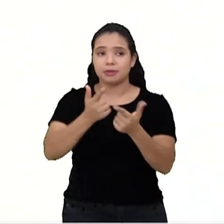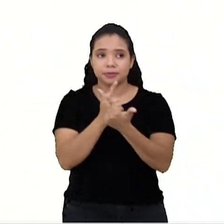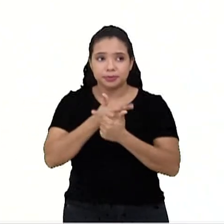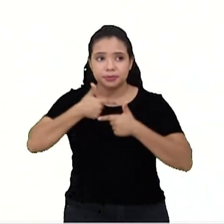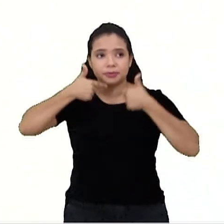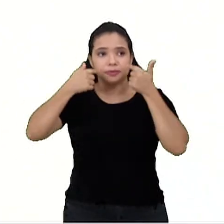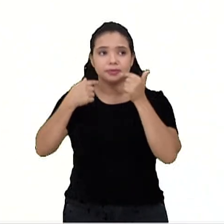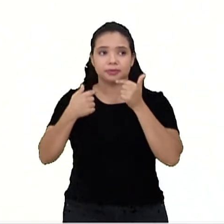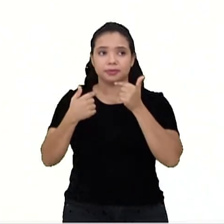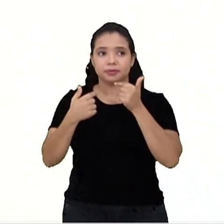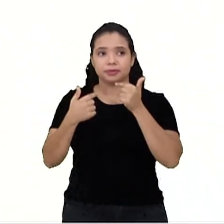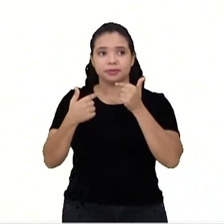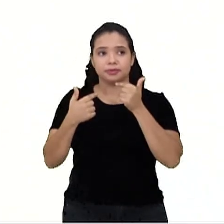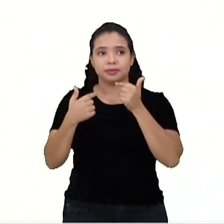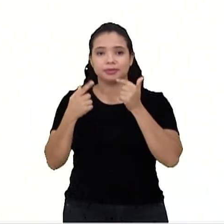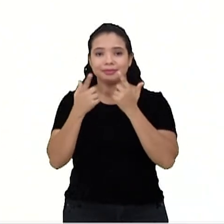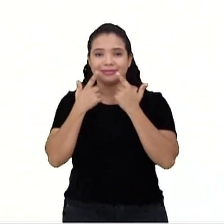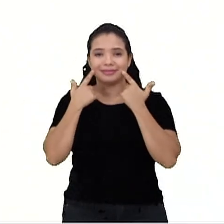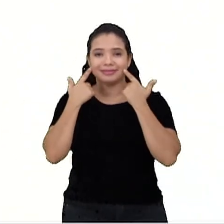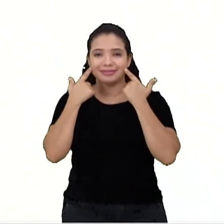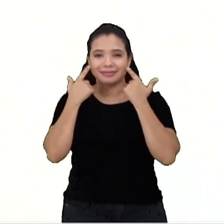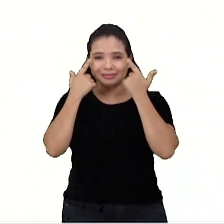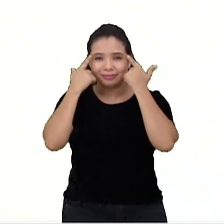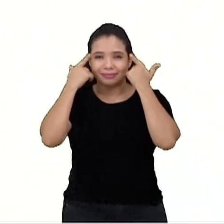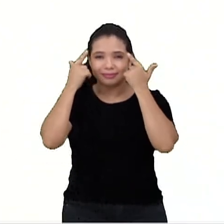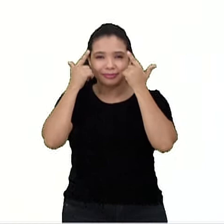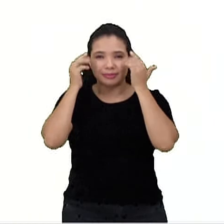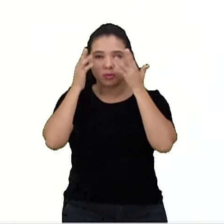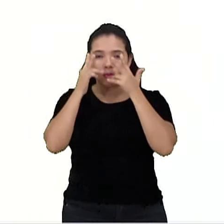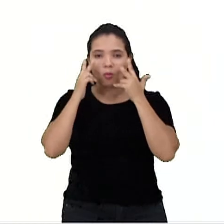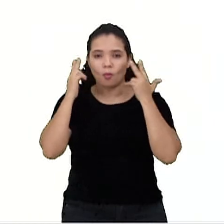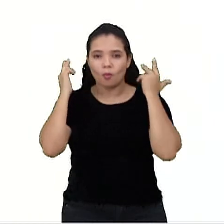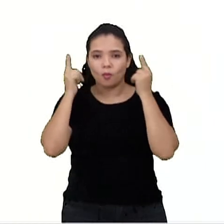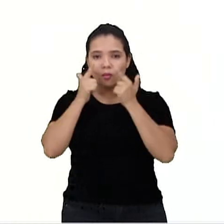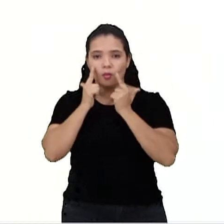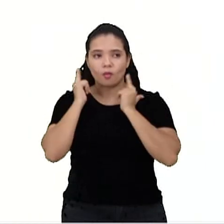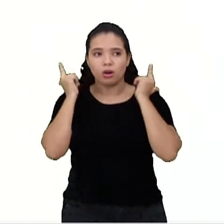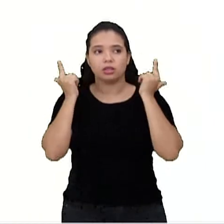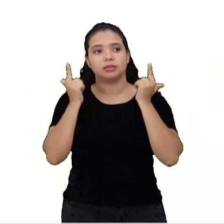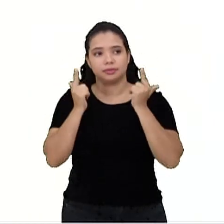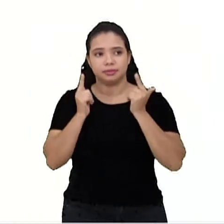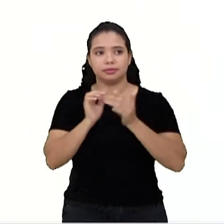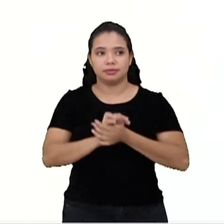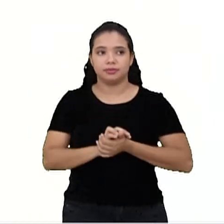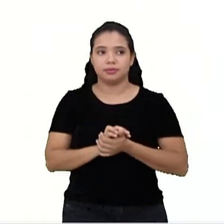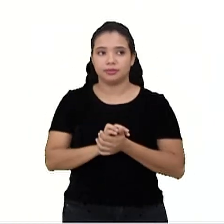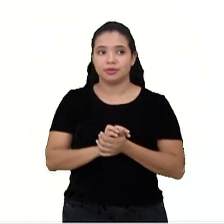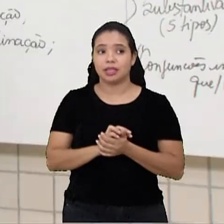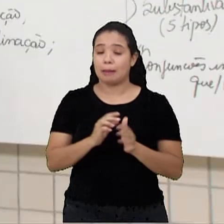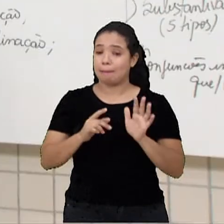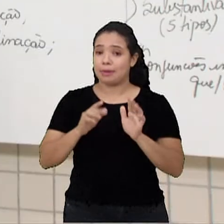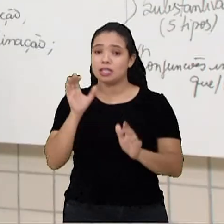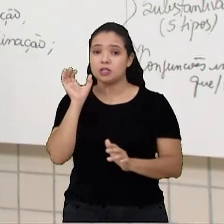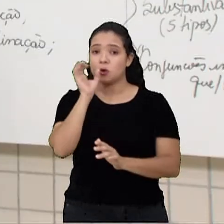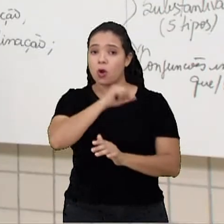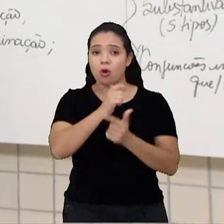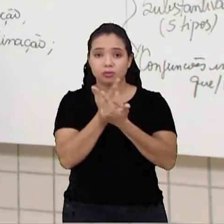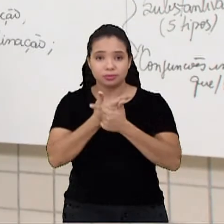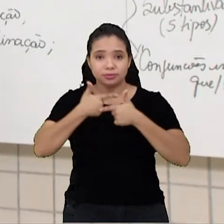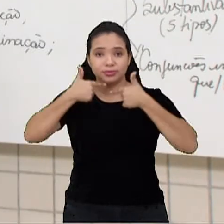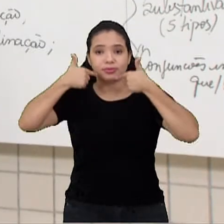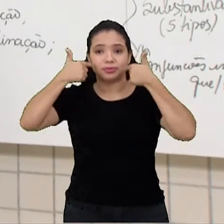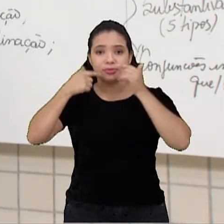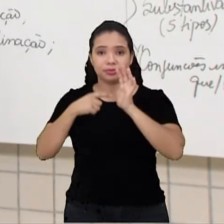as rugazinhas sumiram. Primeira oração, mas logo o sorriso reapareceu. Segunda